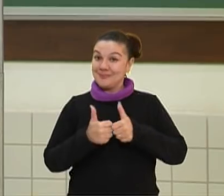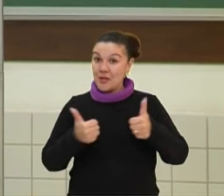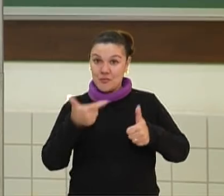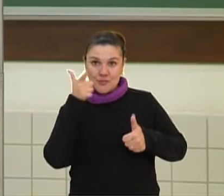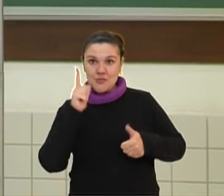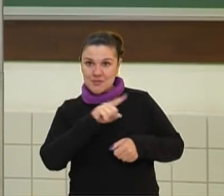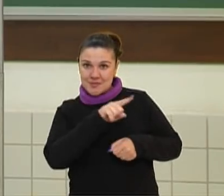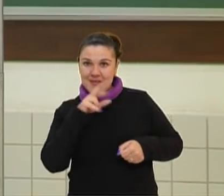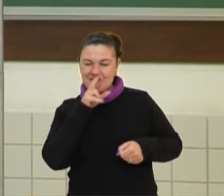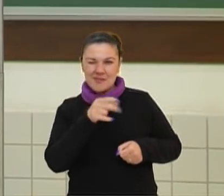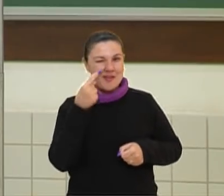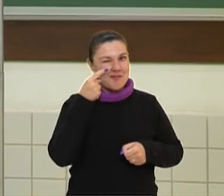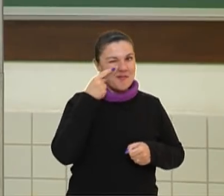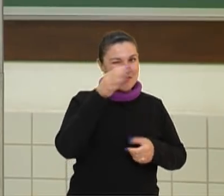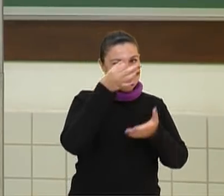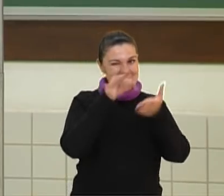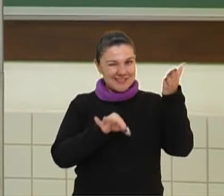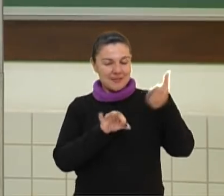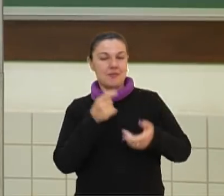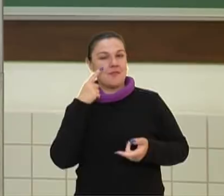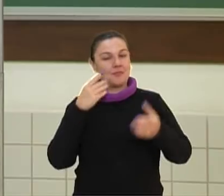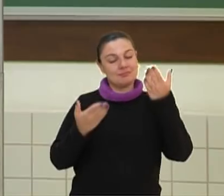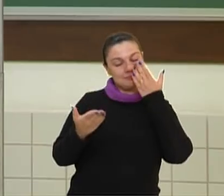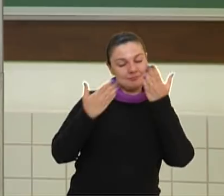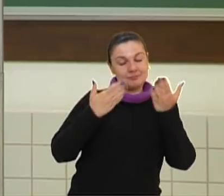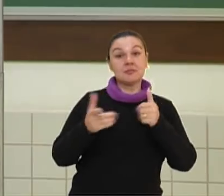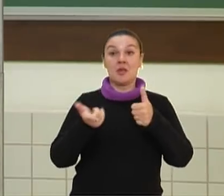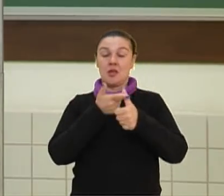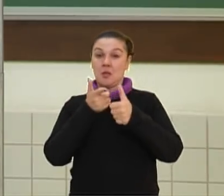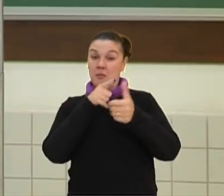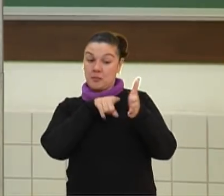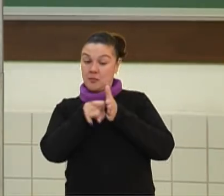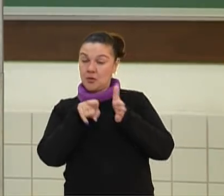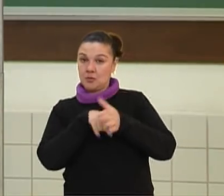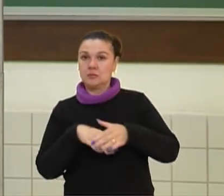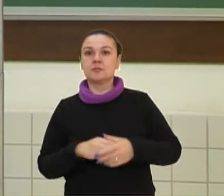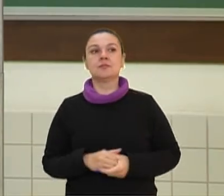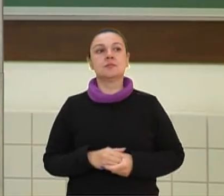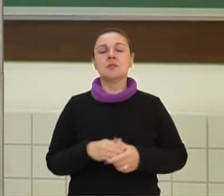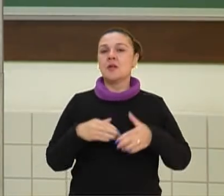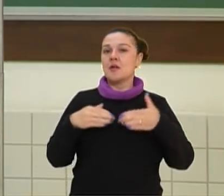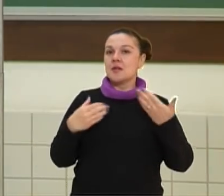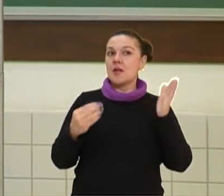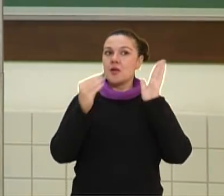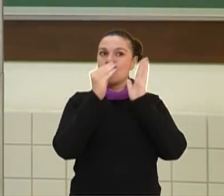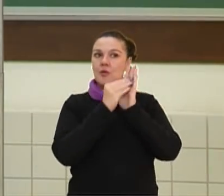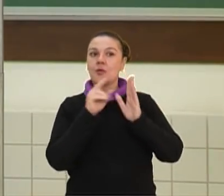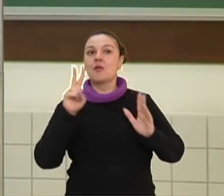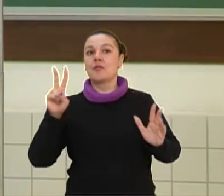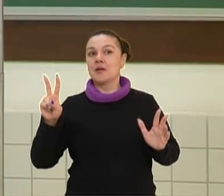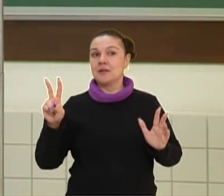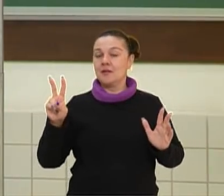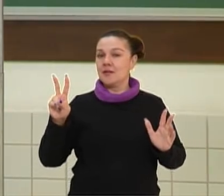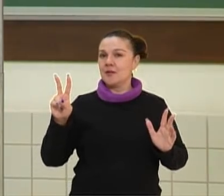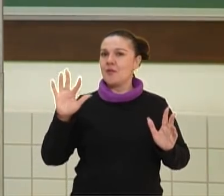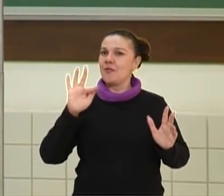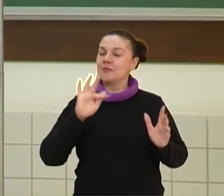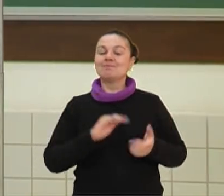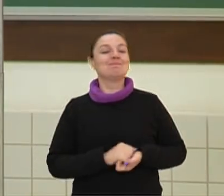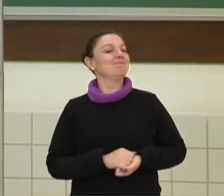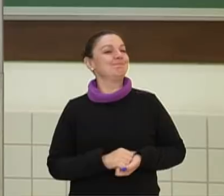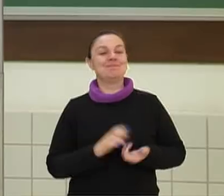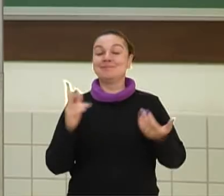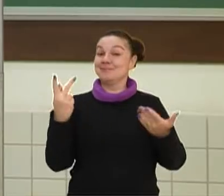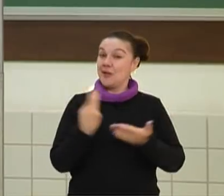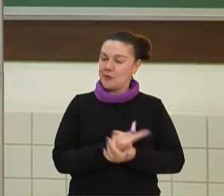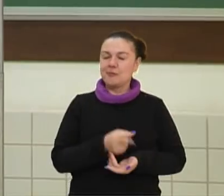Daí, conseguiram fazer? Vamos ver se vocês acertaram? Vamos lá, primeira sentença então. Quem colocou verdadeiro? Vamos ver se acertou?